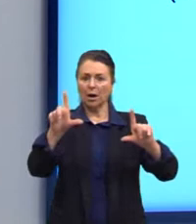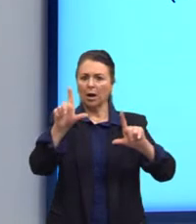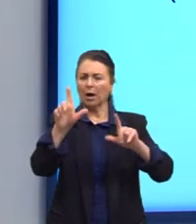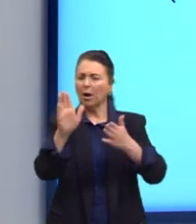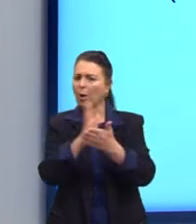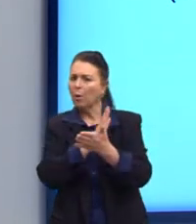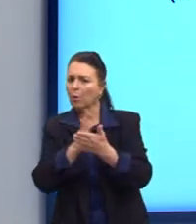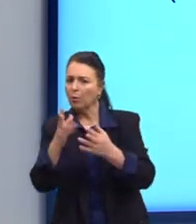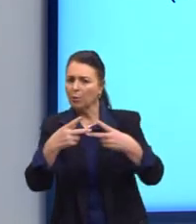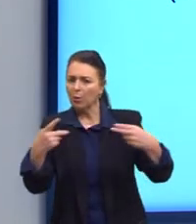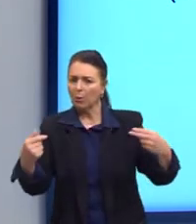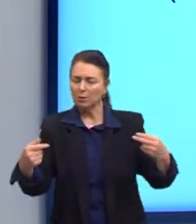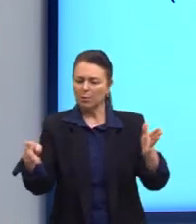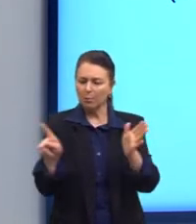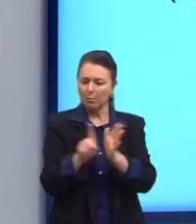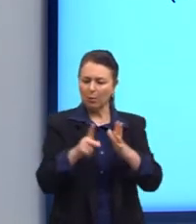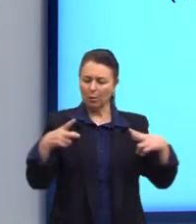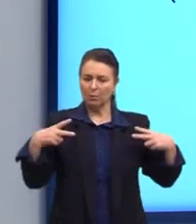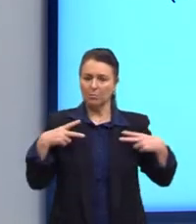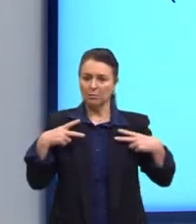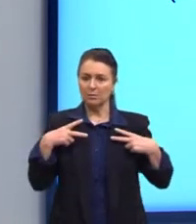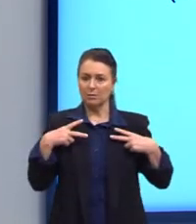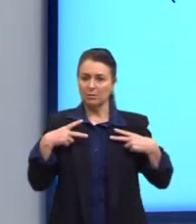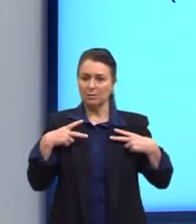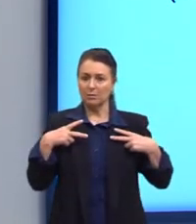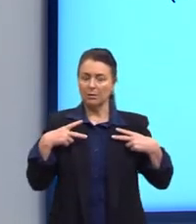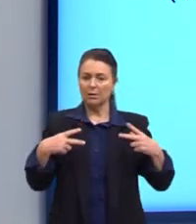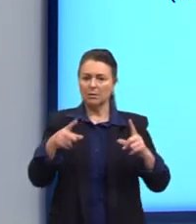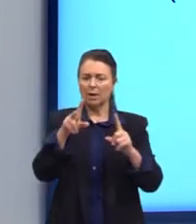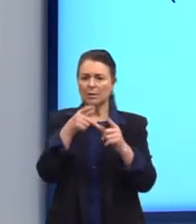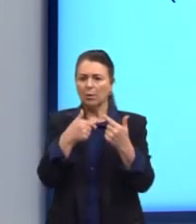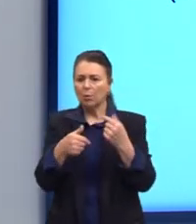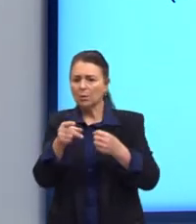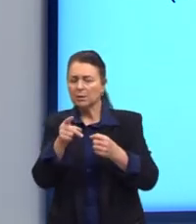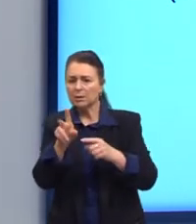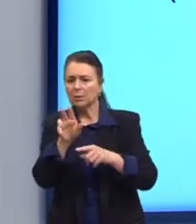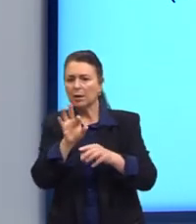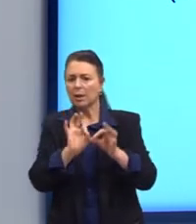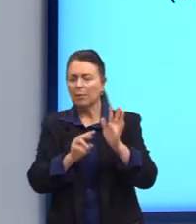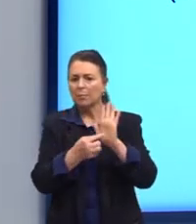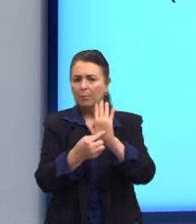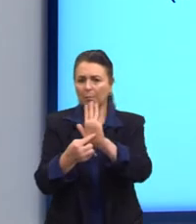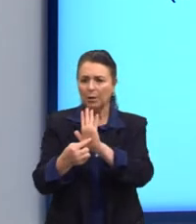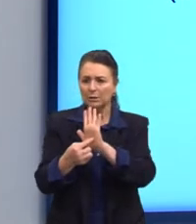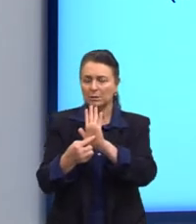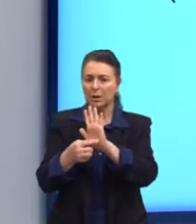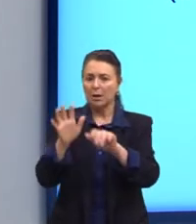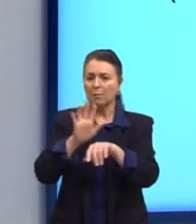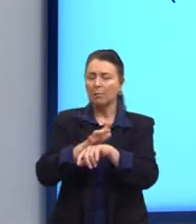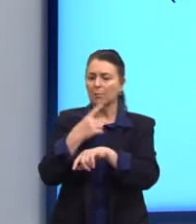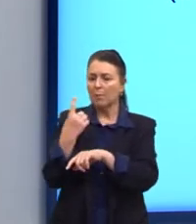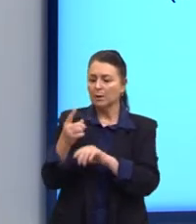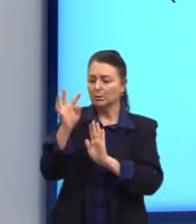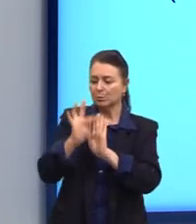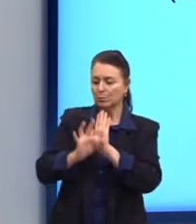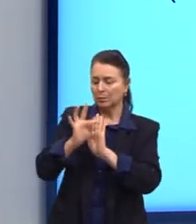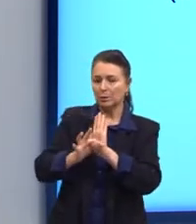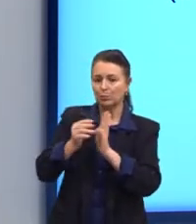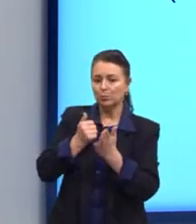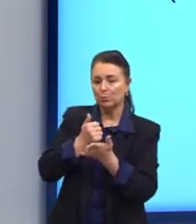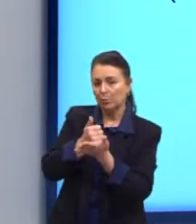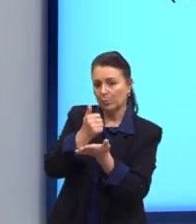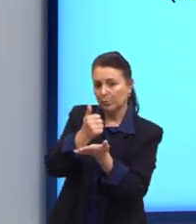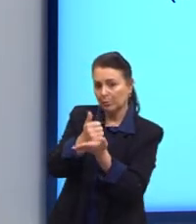solicitando a participação do espectador o que que eu tenho aqui mais um texto de apoio